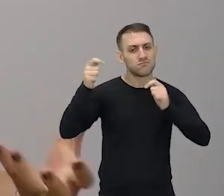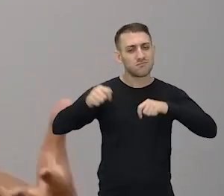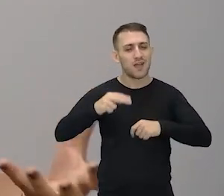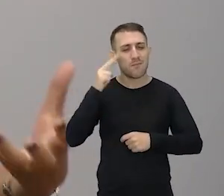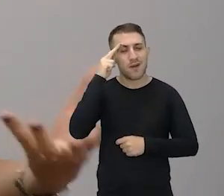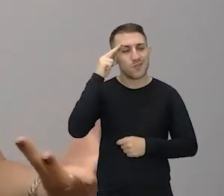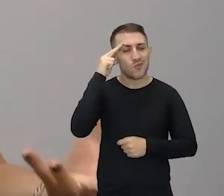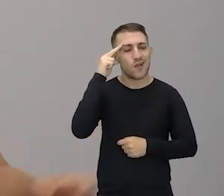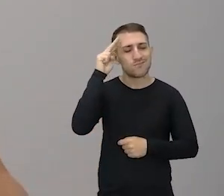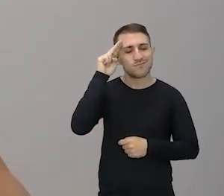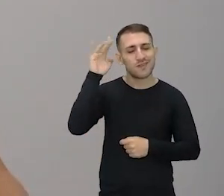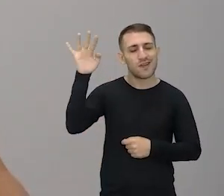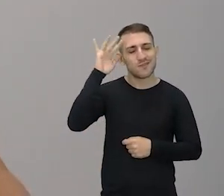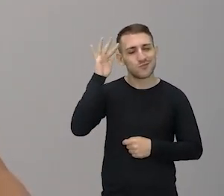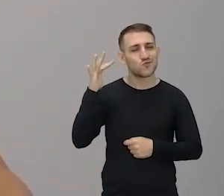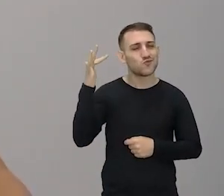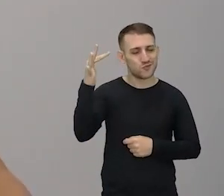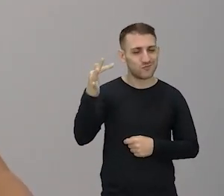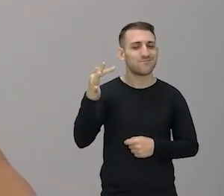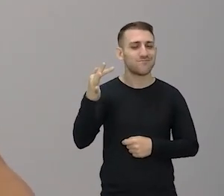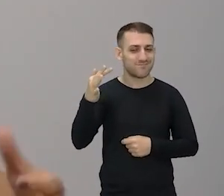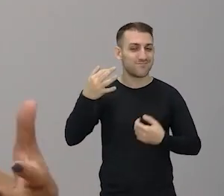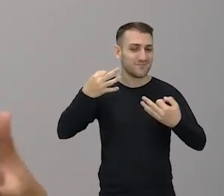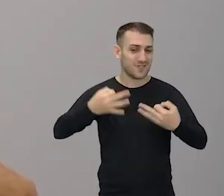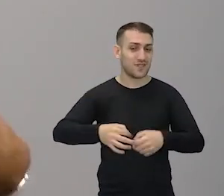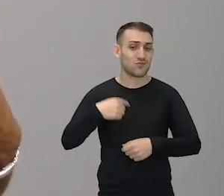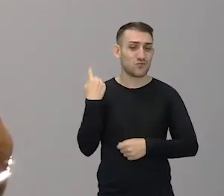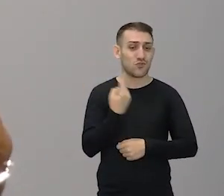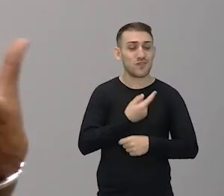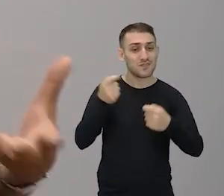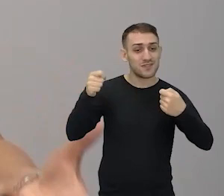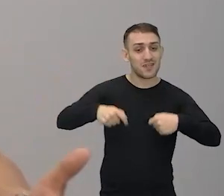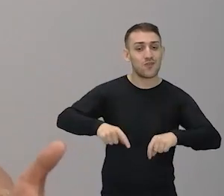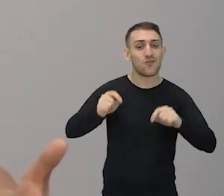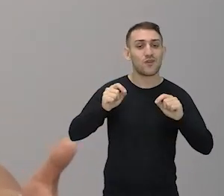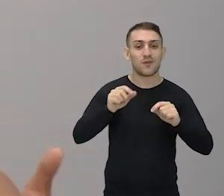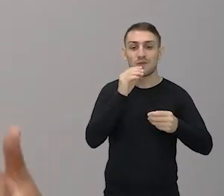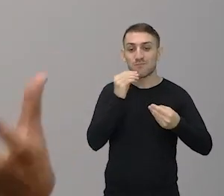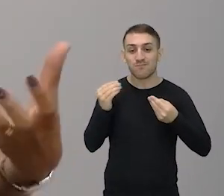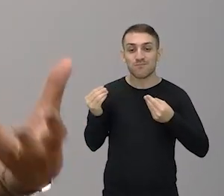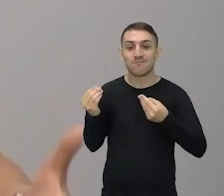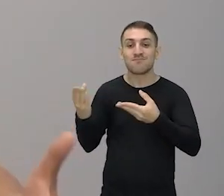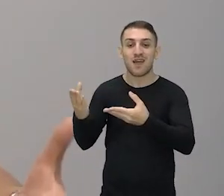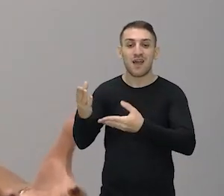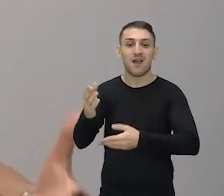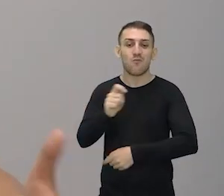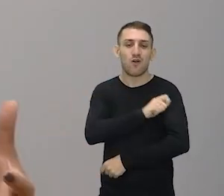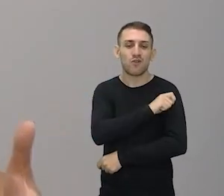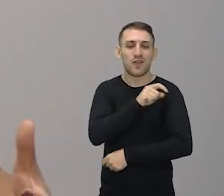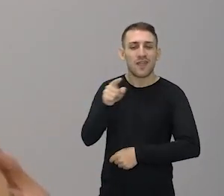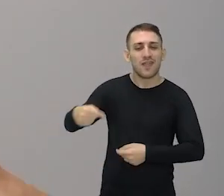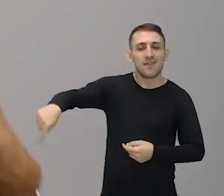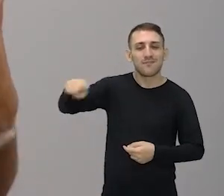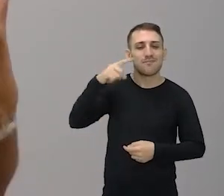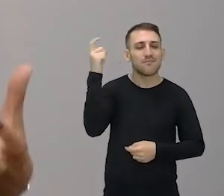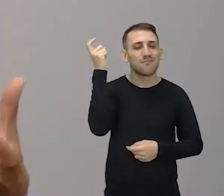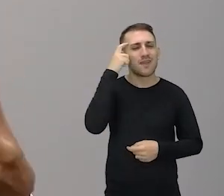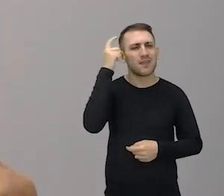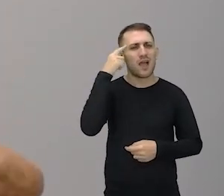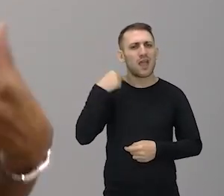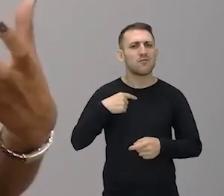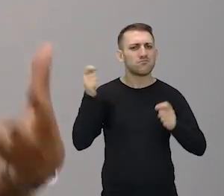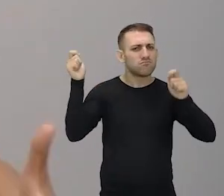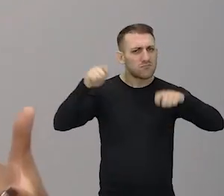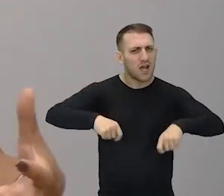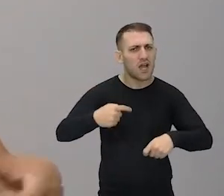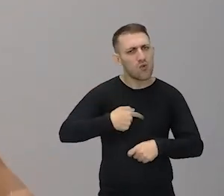Acho que é um pouco disso que o professor falou, né? Da gente poder proporcionar esse pensamento para o aluno. Eu posso,